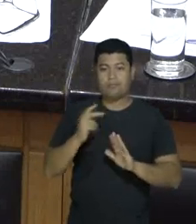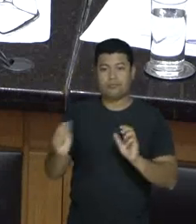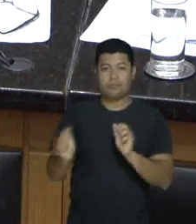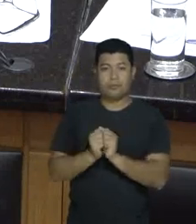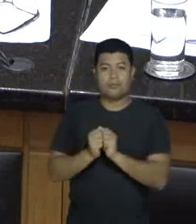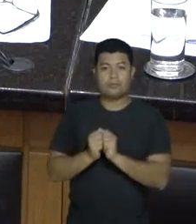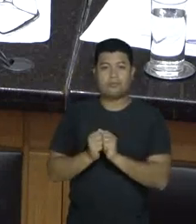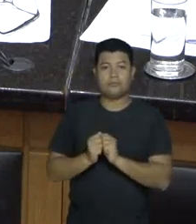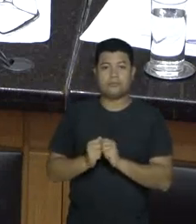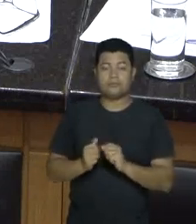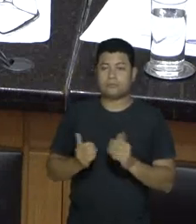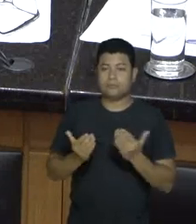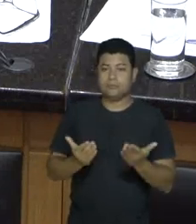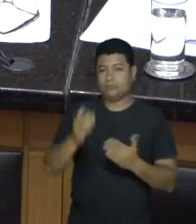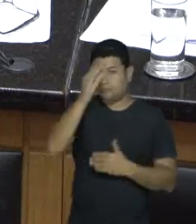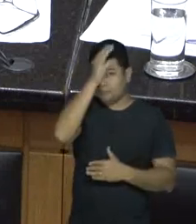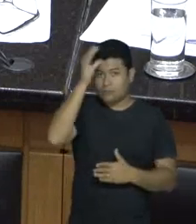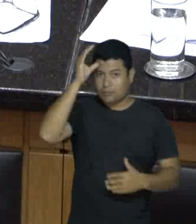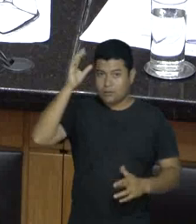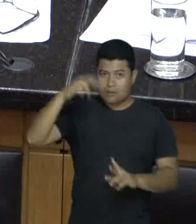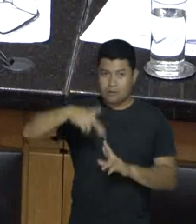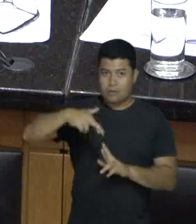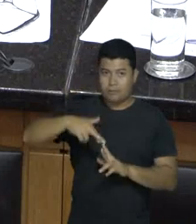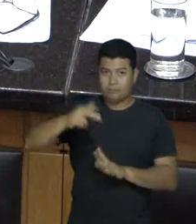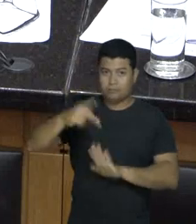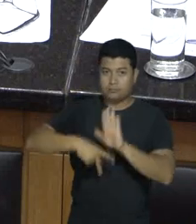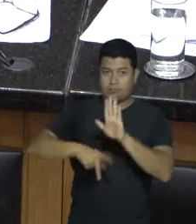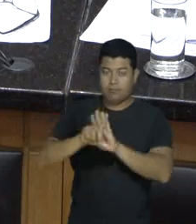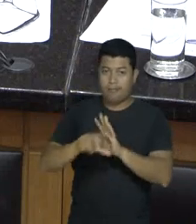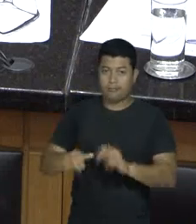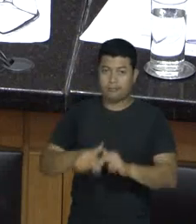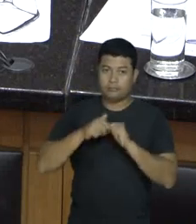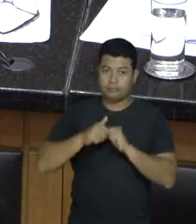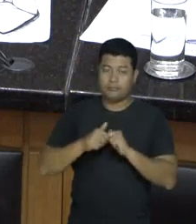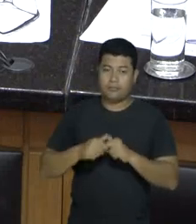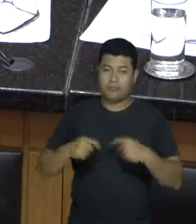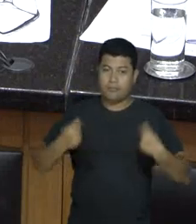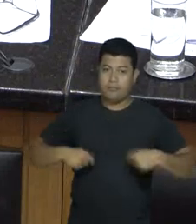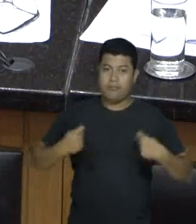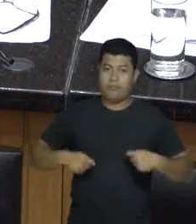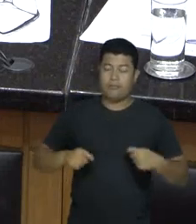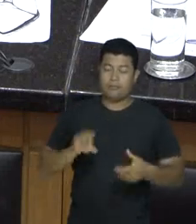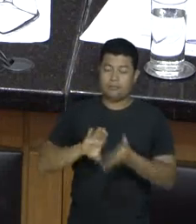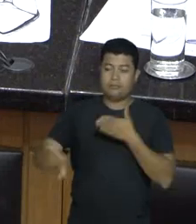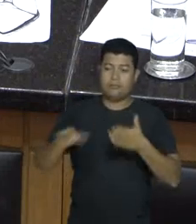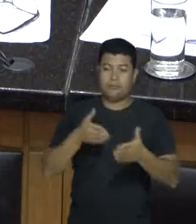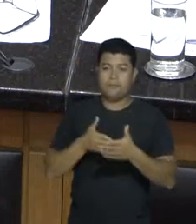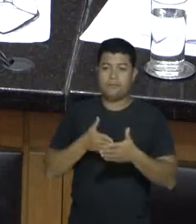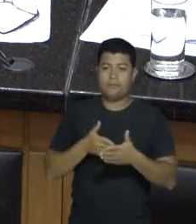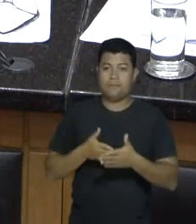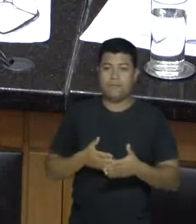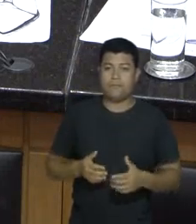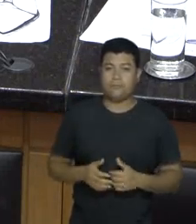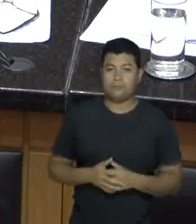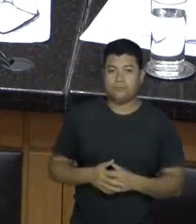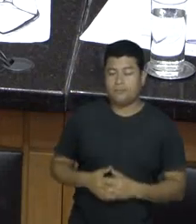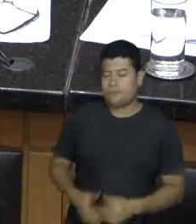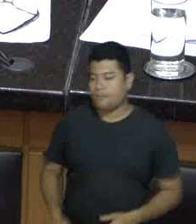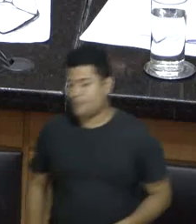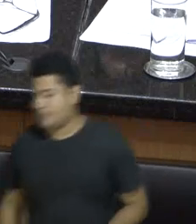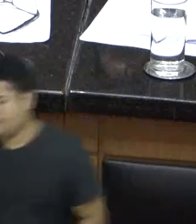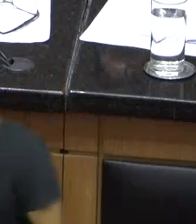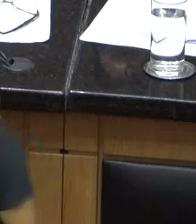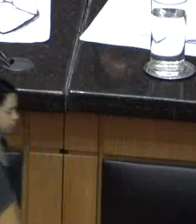Humberto vai fazer referência diz referência ao projeto de lei. Por isso, da necessidade da derrubada desse veto. É muito importante para a